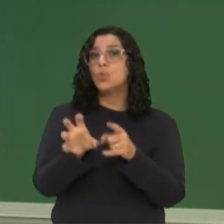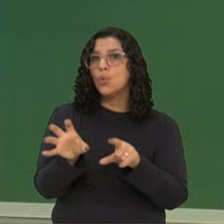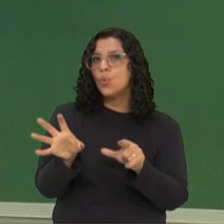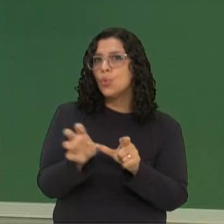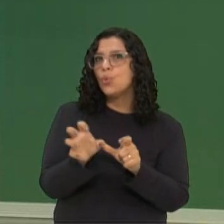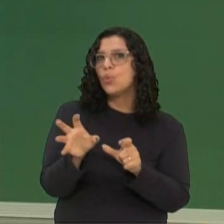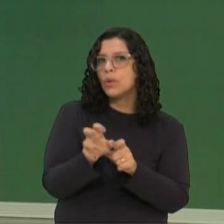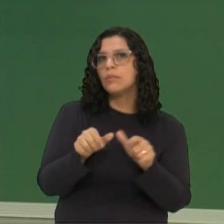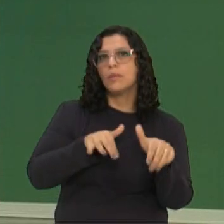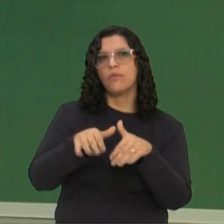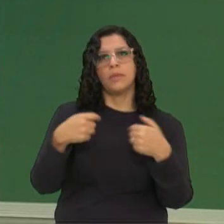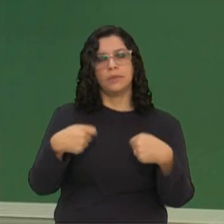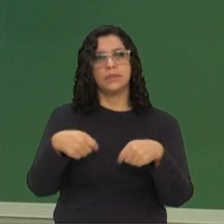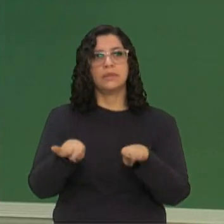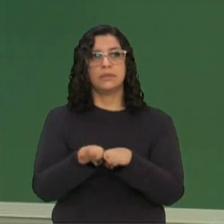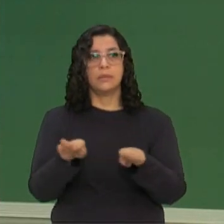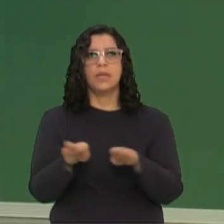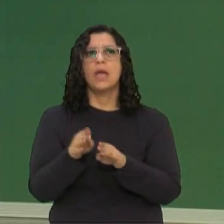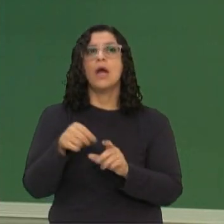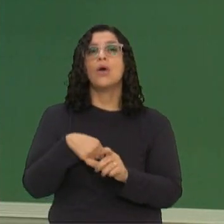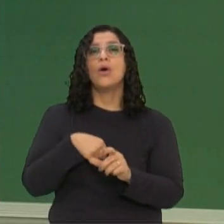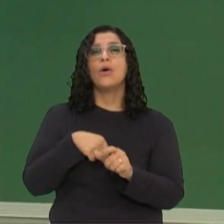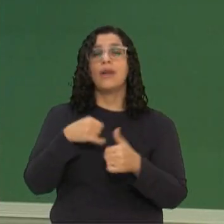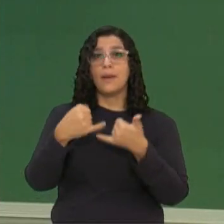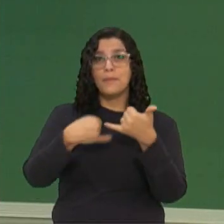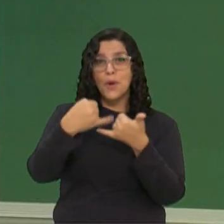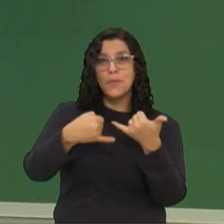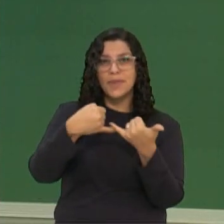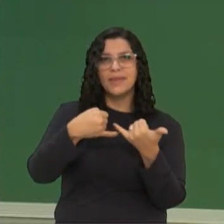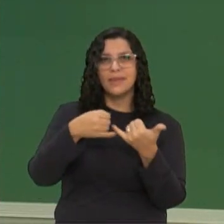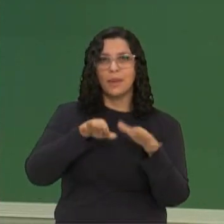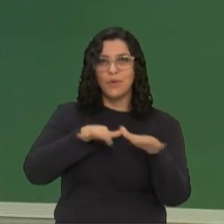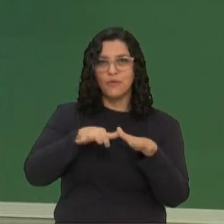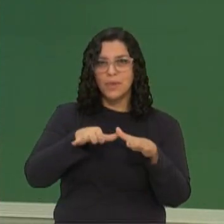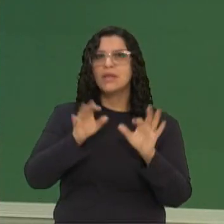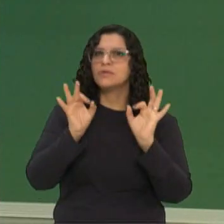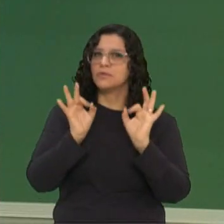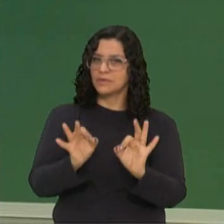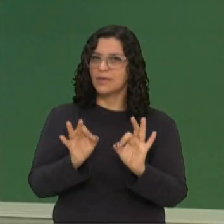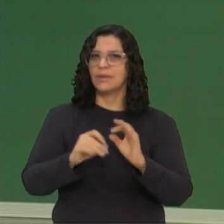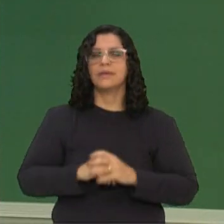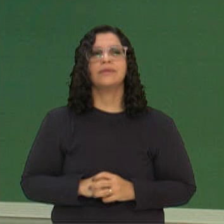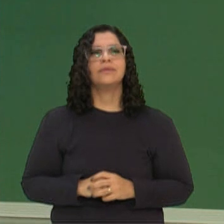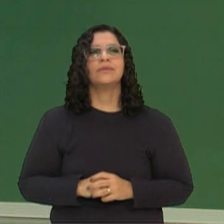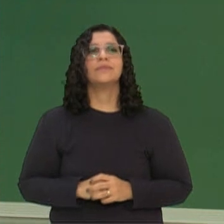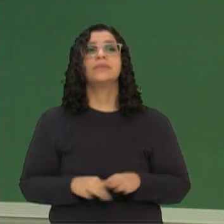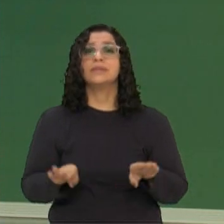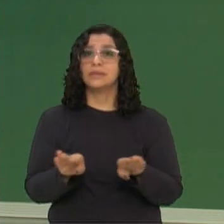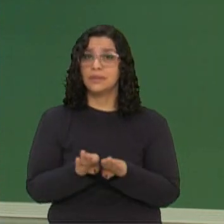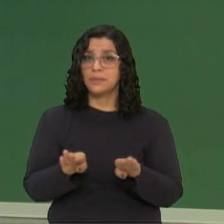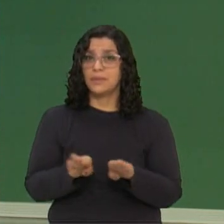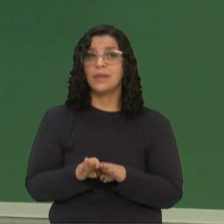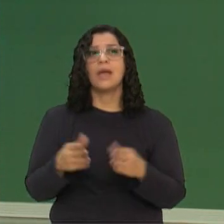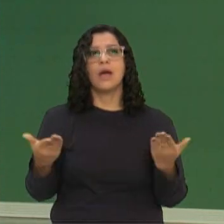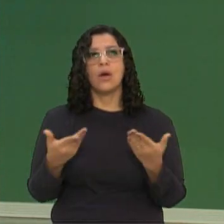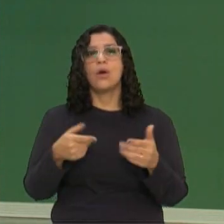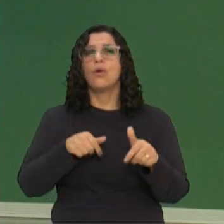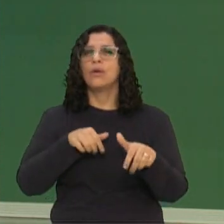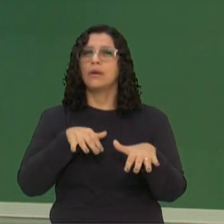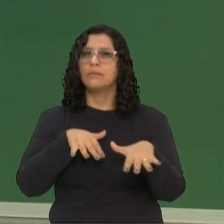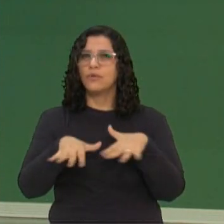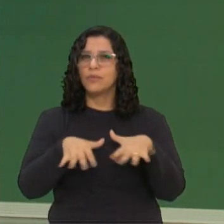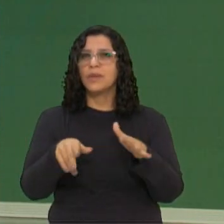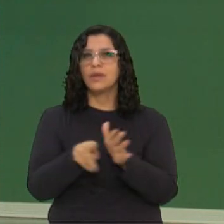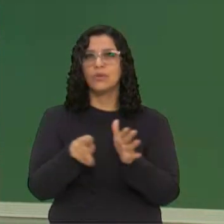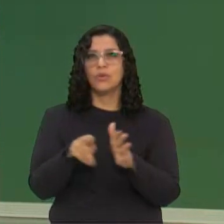Manter a bobina em relação... mover a bobina em relação ao ímã fixo, correta. Mover o ímã em relação à